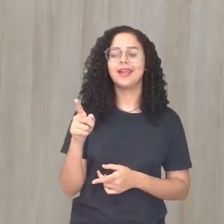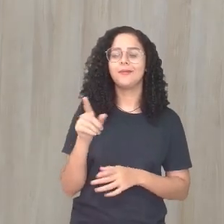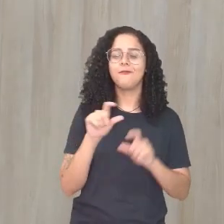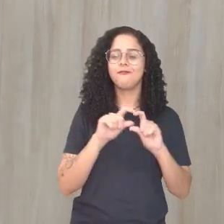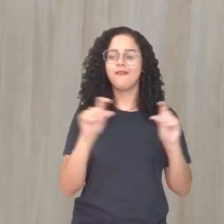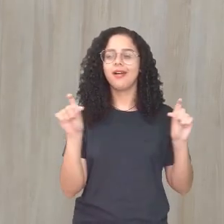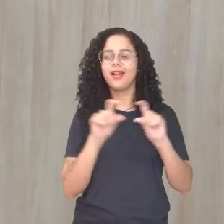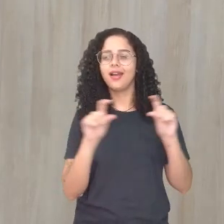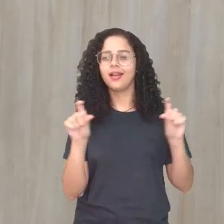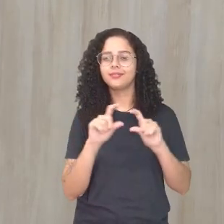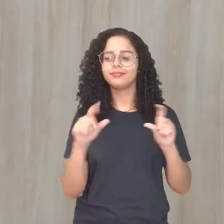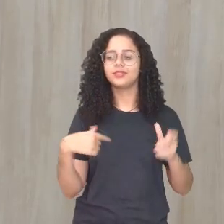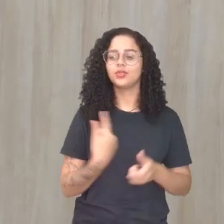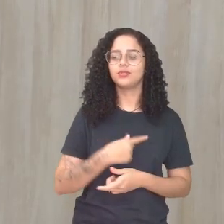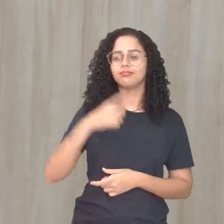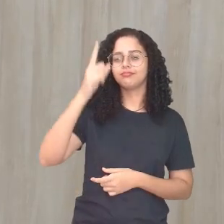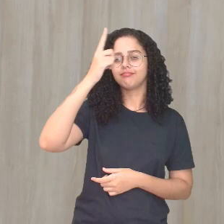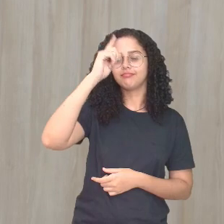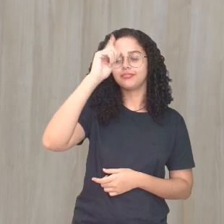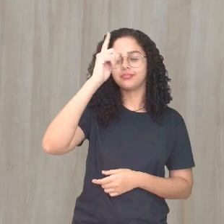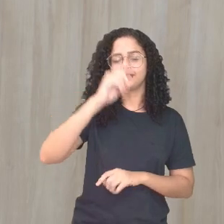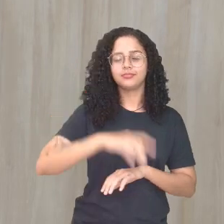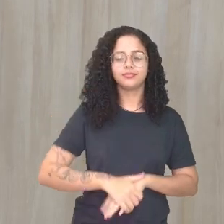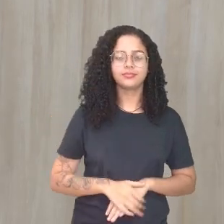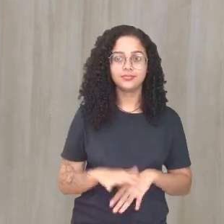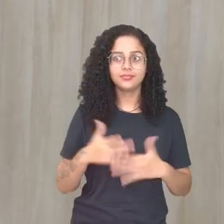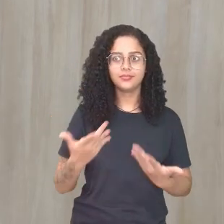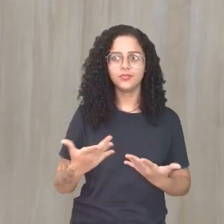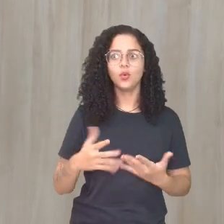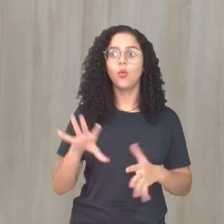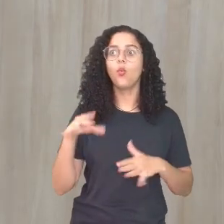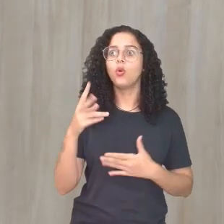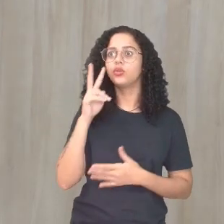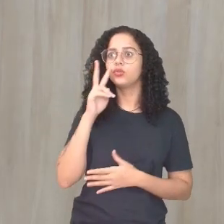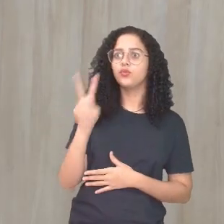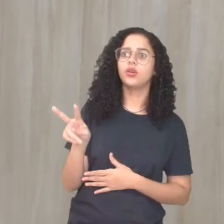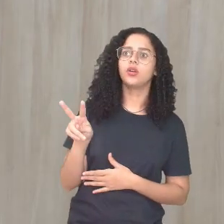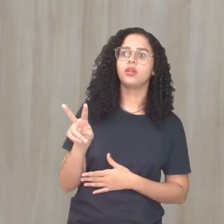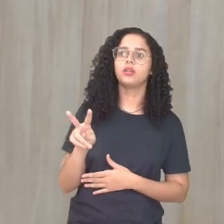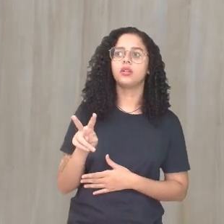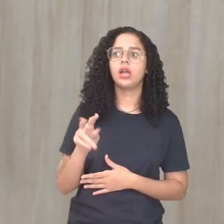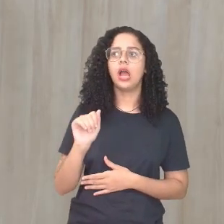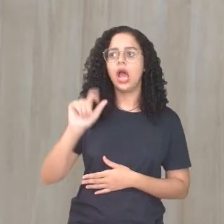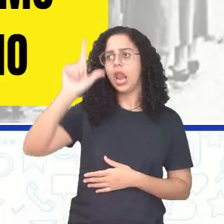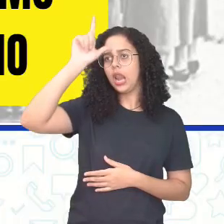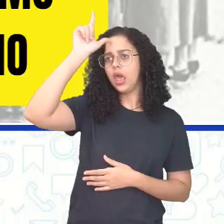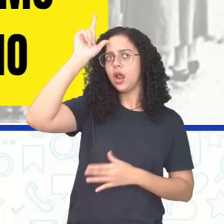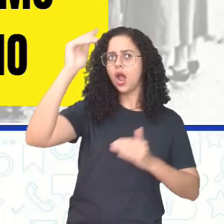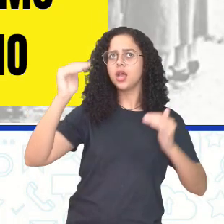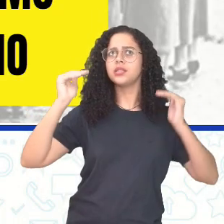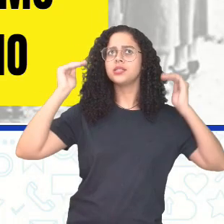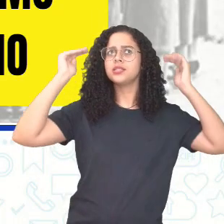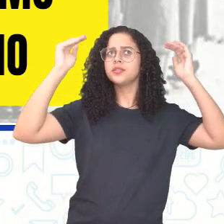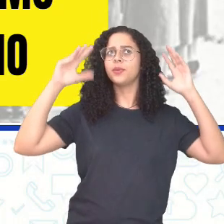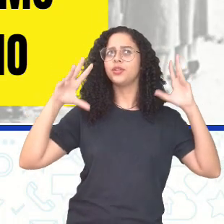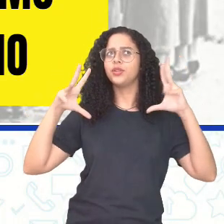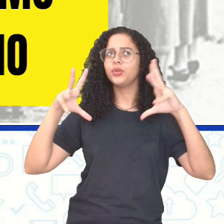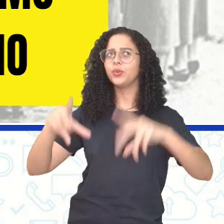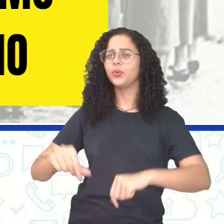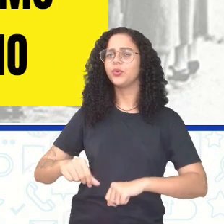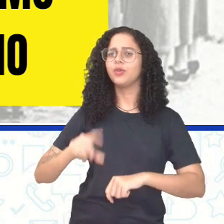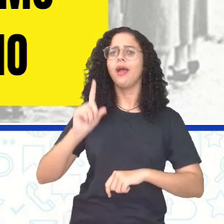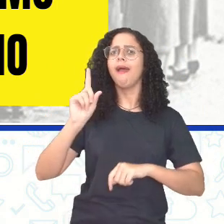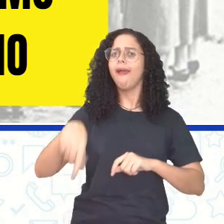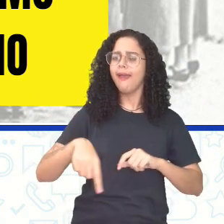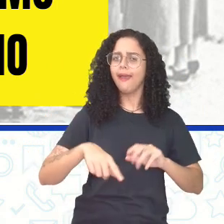né, para o nosso cotidiano, né. Então, quando a gente escuta, né, aqui a Alemanha acima de tudo, né, era